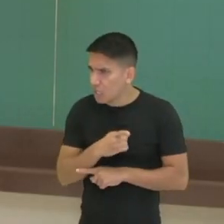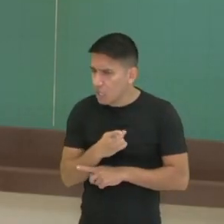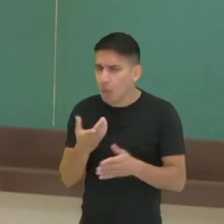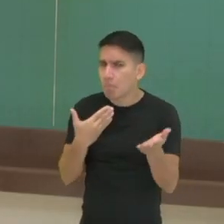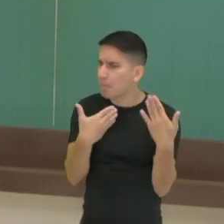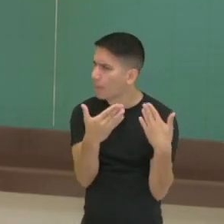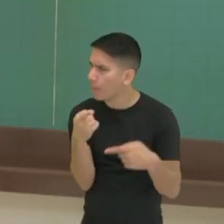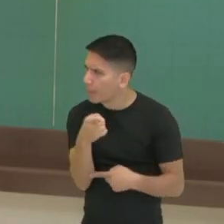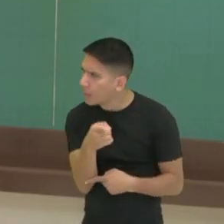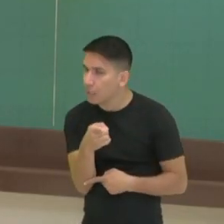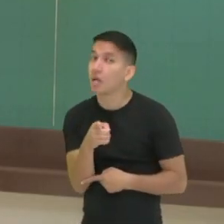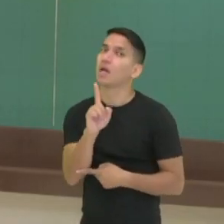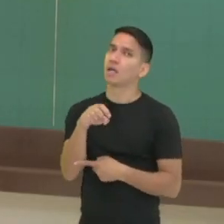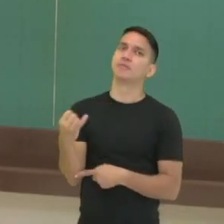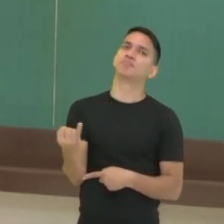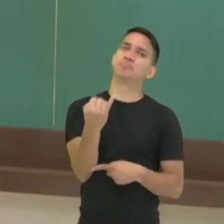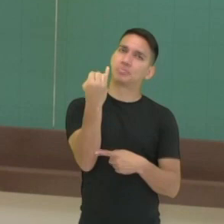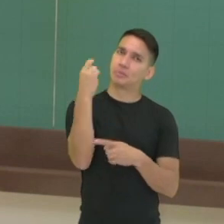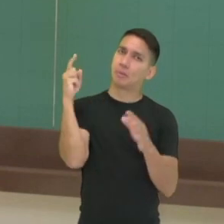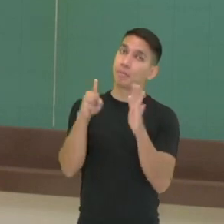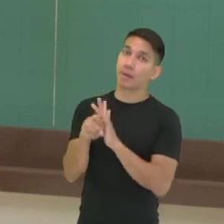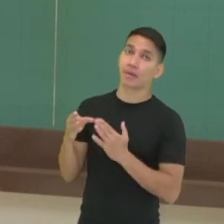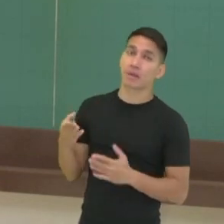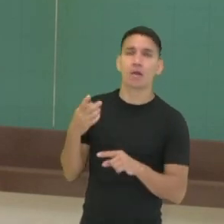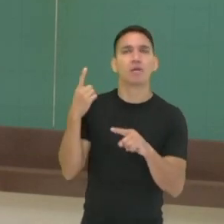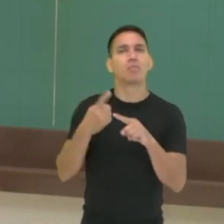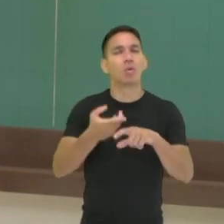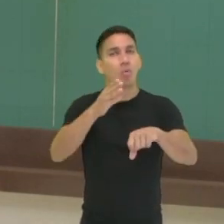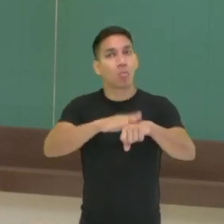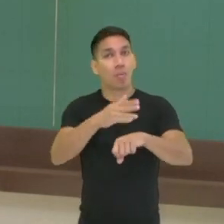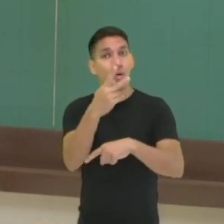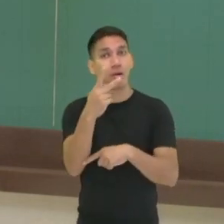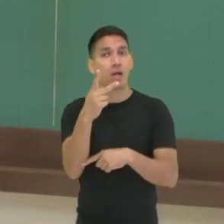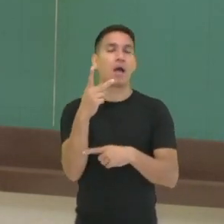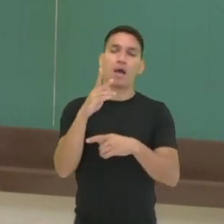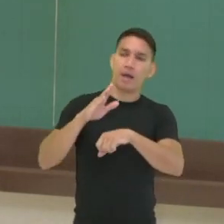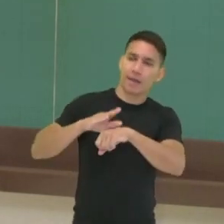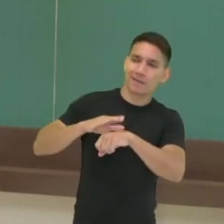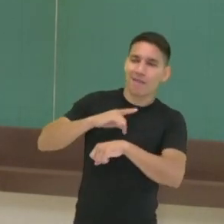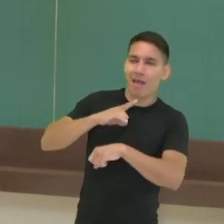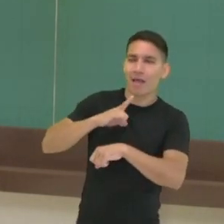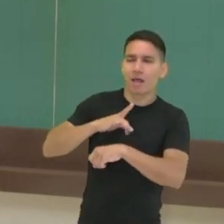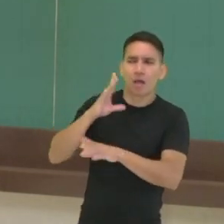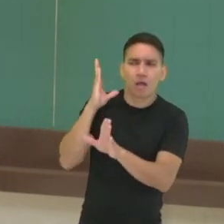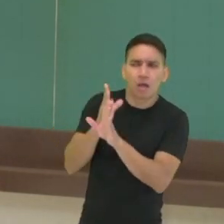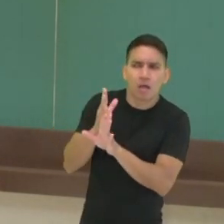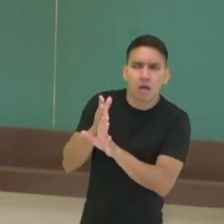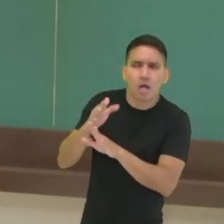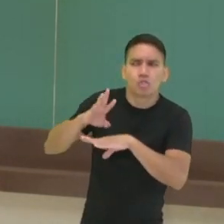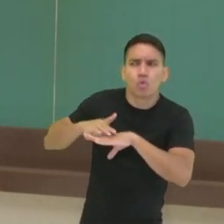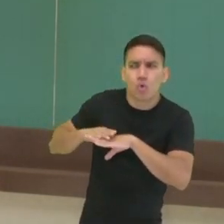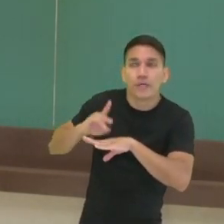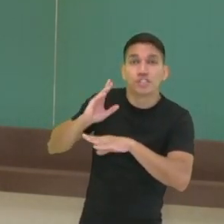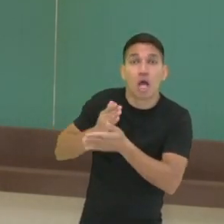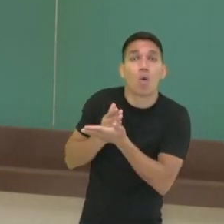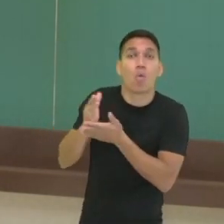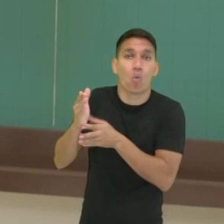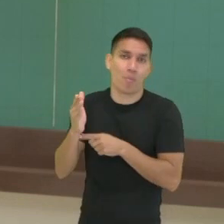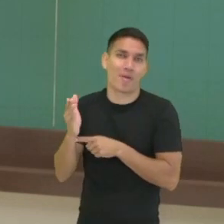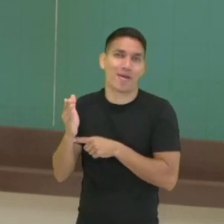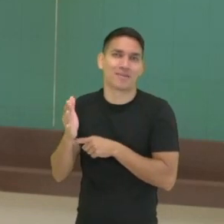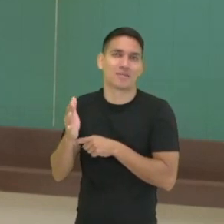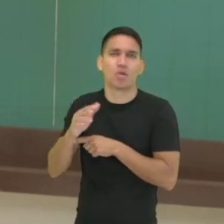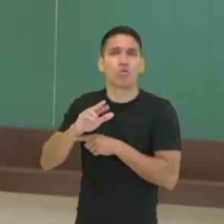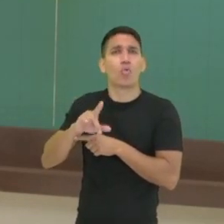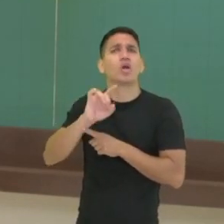acompanhamento super importante, porque quando for observada uma doença, é bem no seu início e não vale só